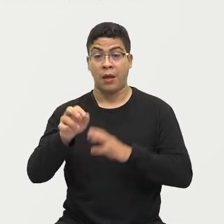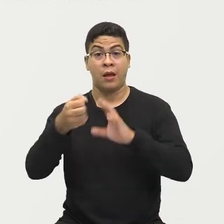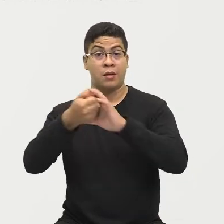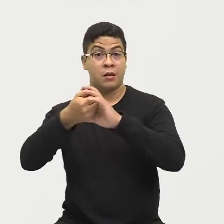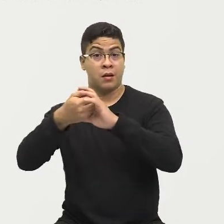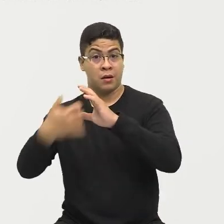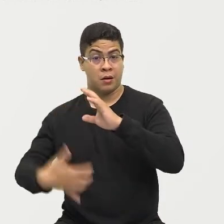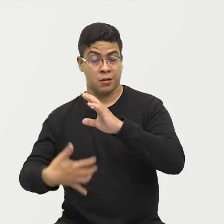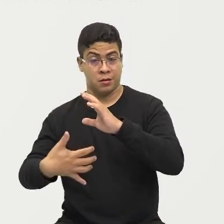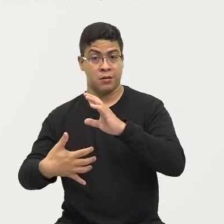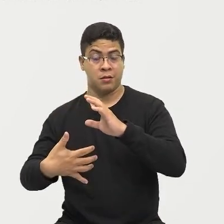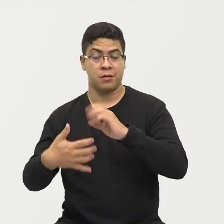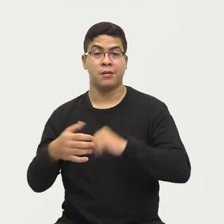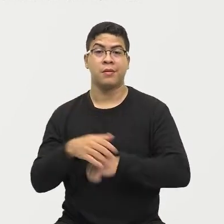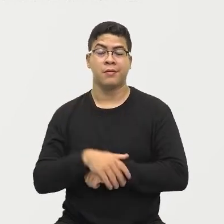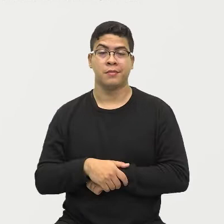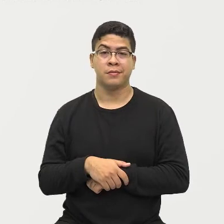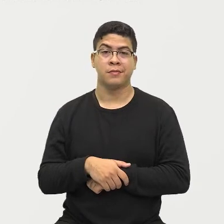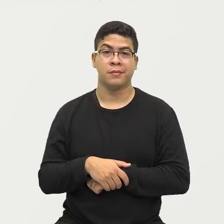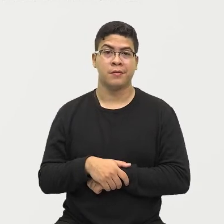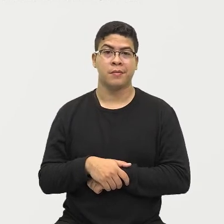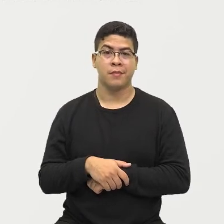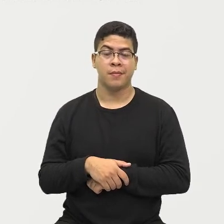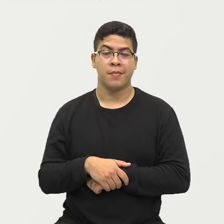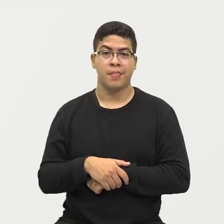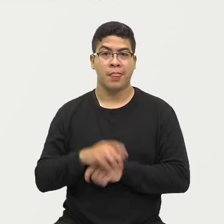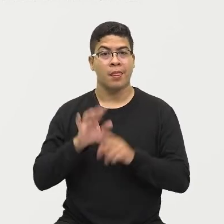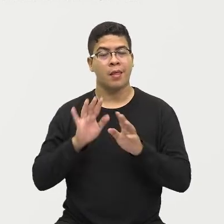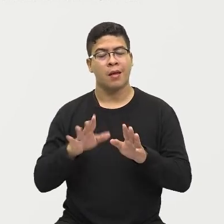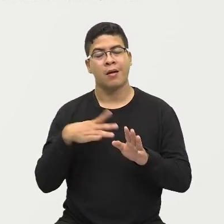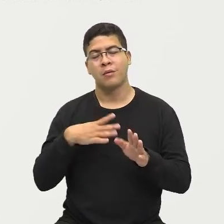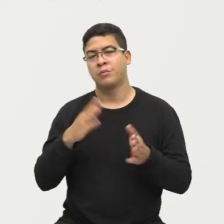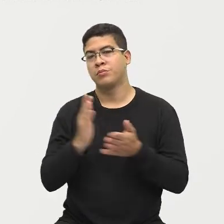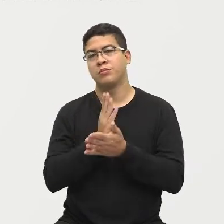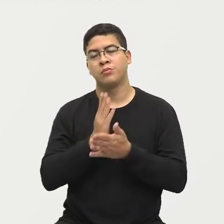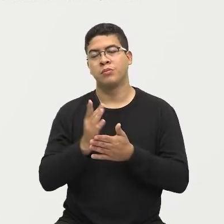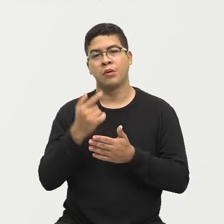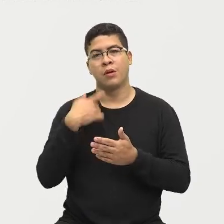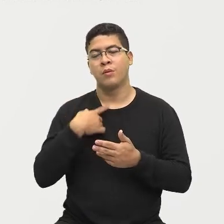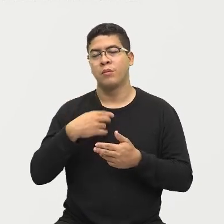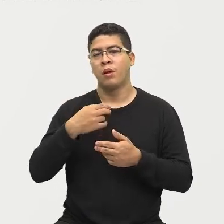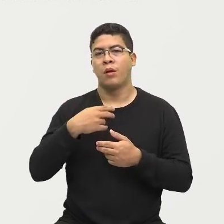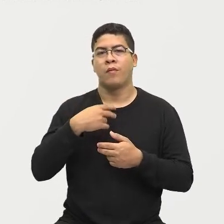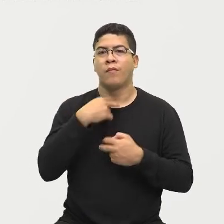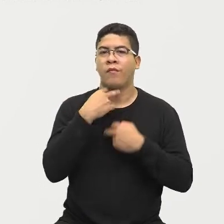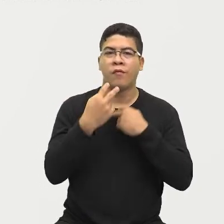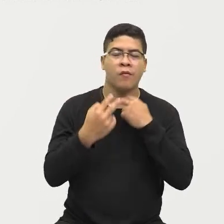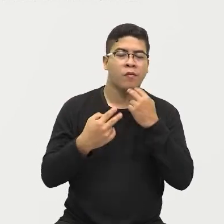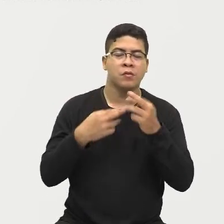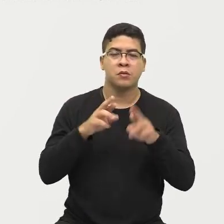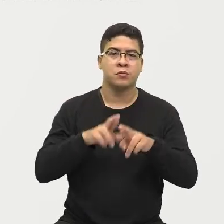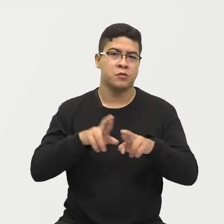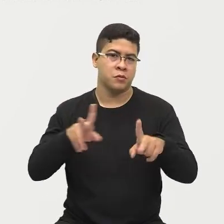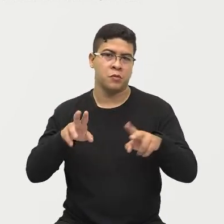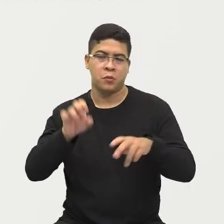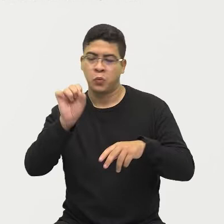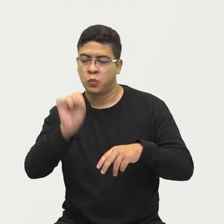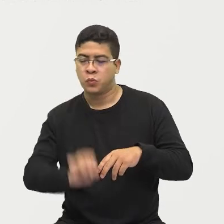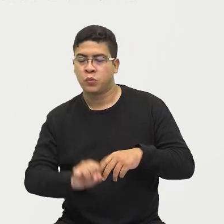índio, uma hora ele é negro, uma hora ele fala de uma forma, com sotaque nordestino, sotaque sulista.